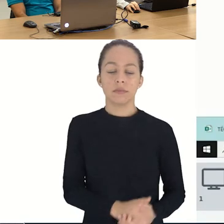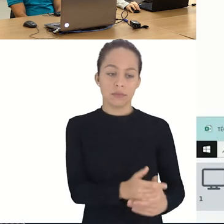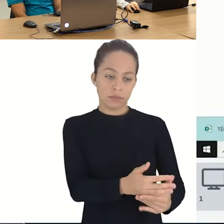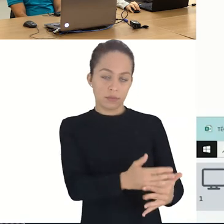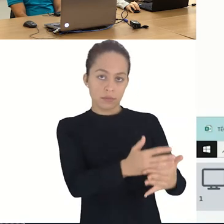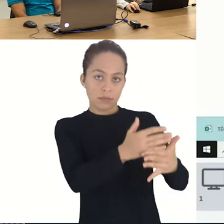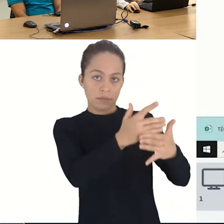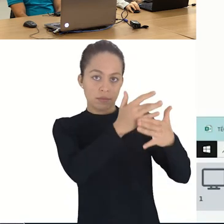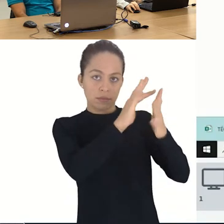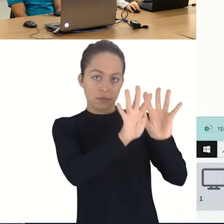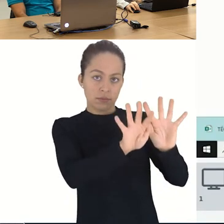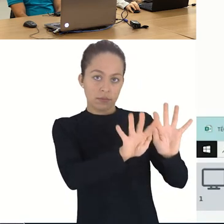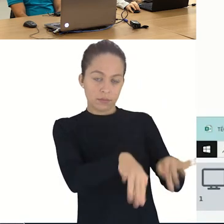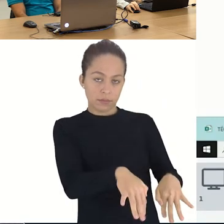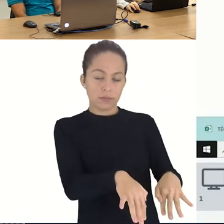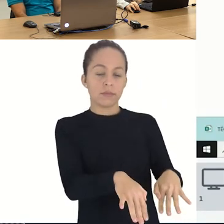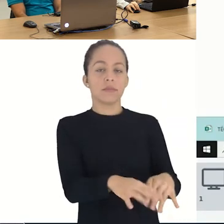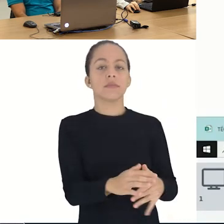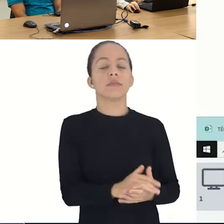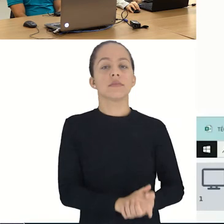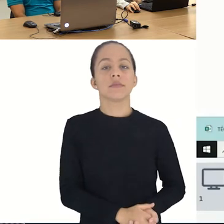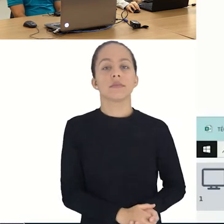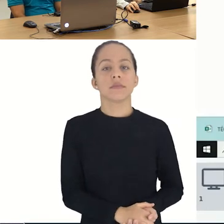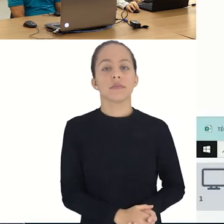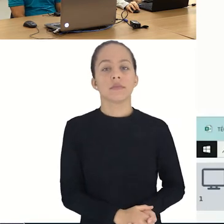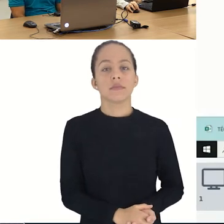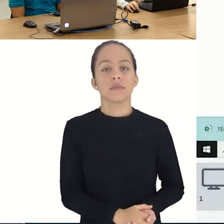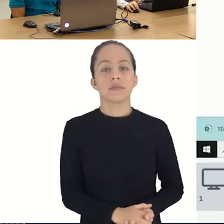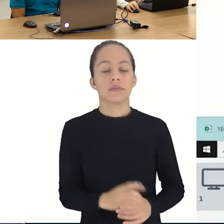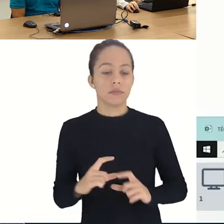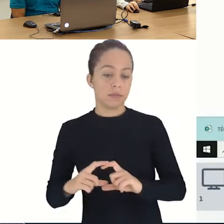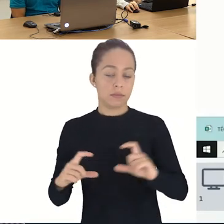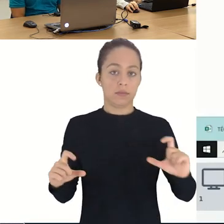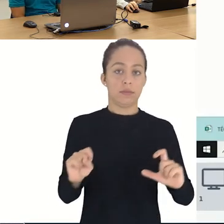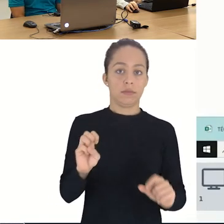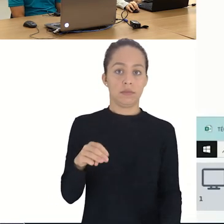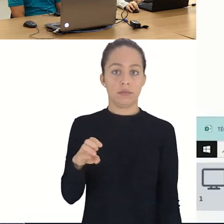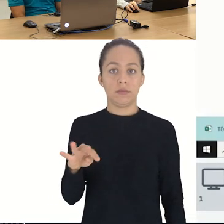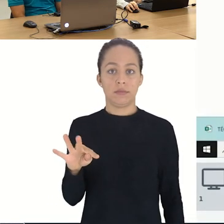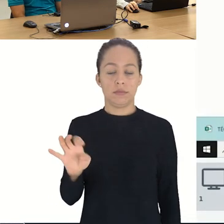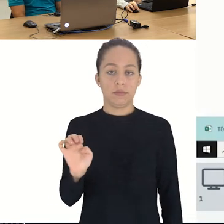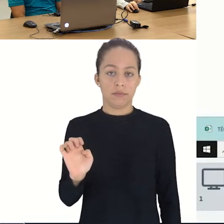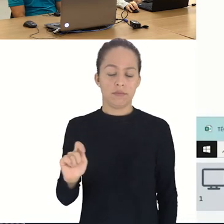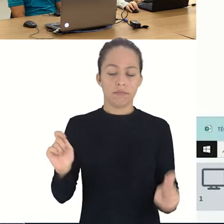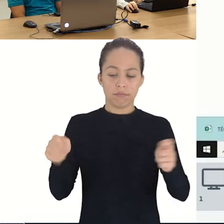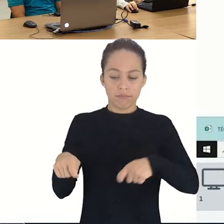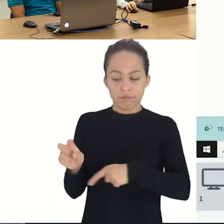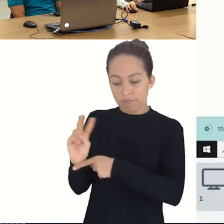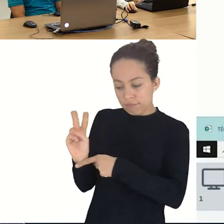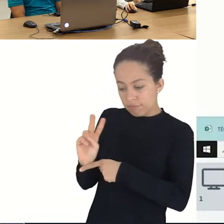Estamos nos aproximando já do final da lista, chegamos ao final. A